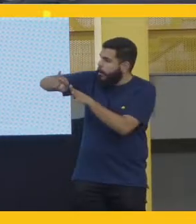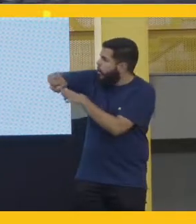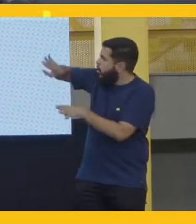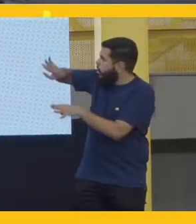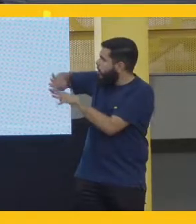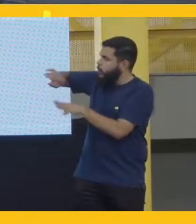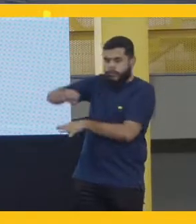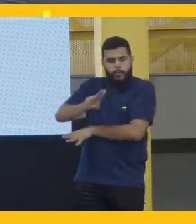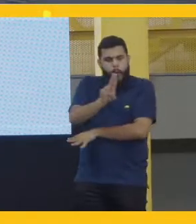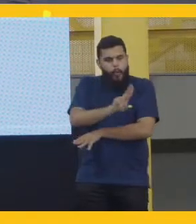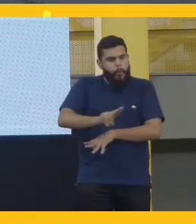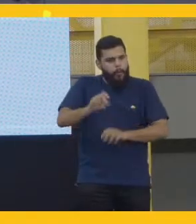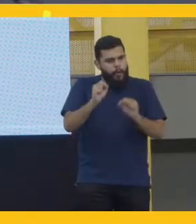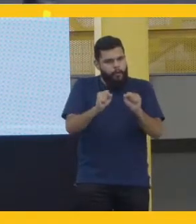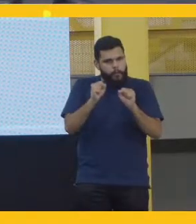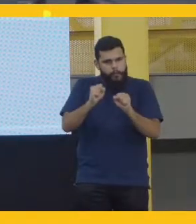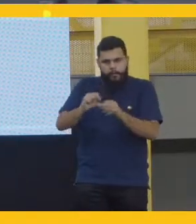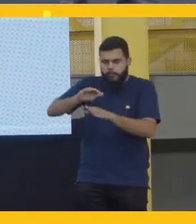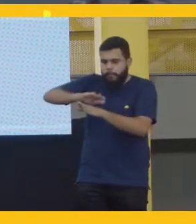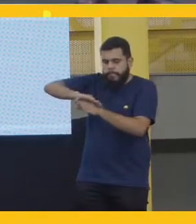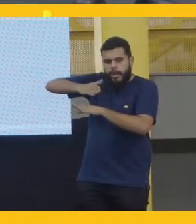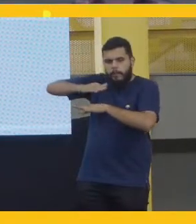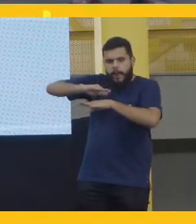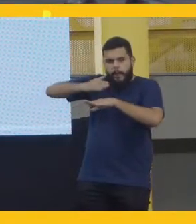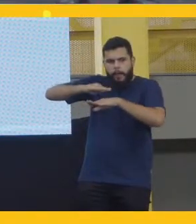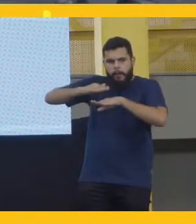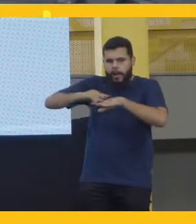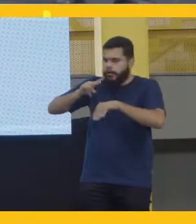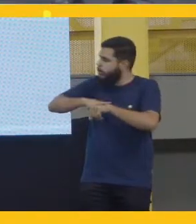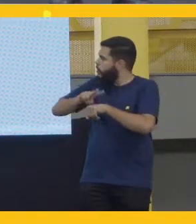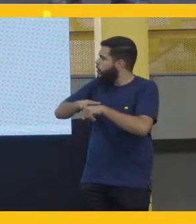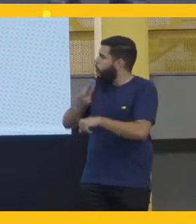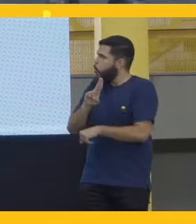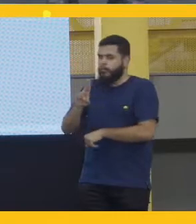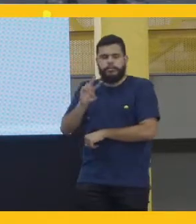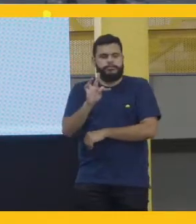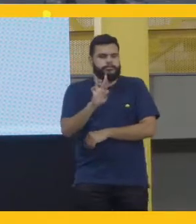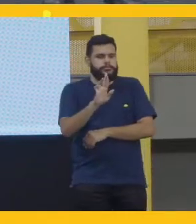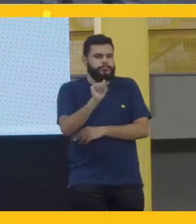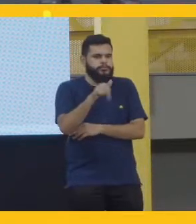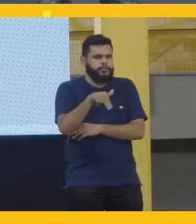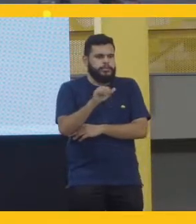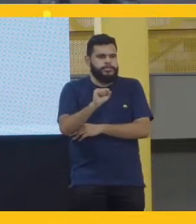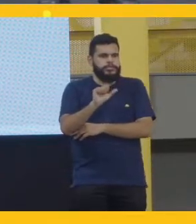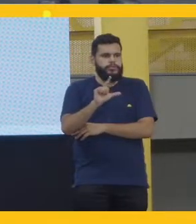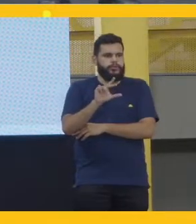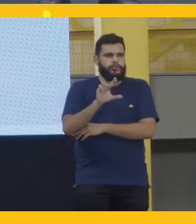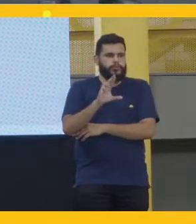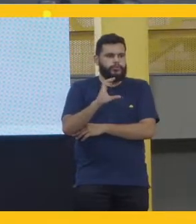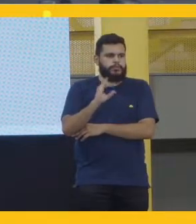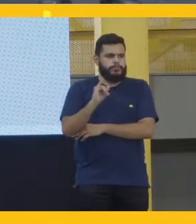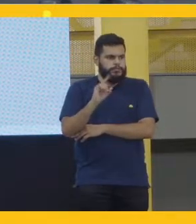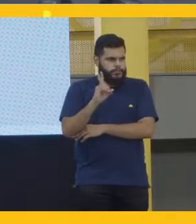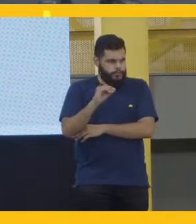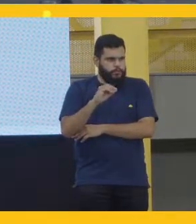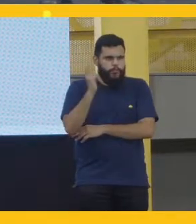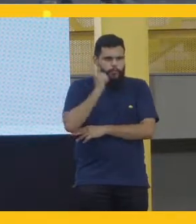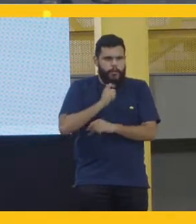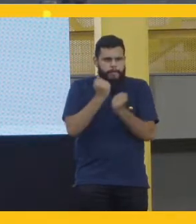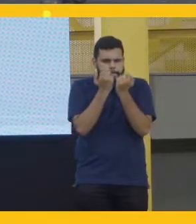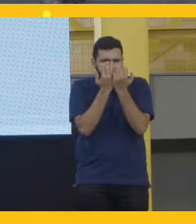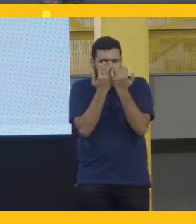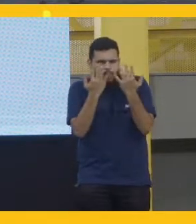tal do vidro jateado. Ele é chamado meio translúcido. A luz o atravessa, mas fica tudo